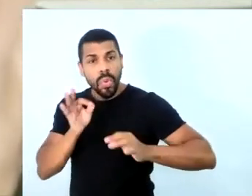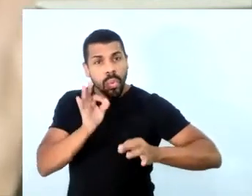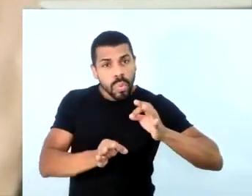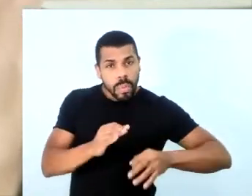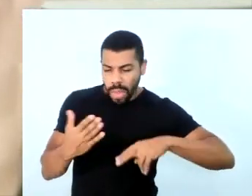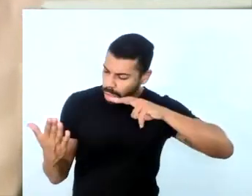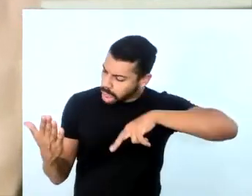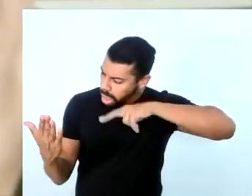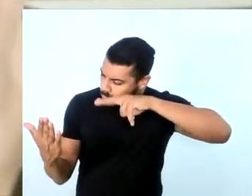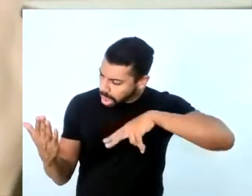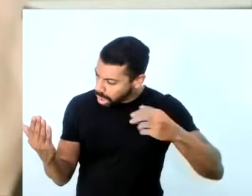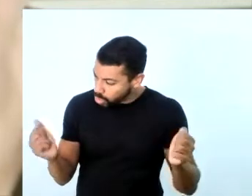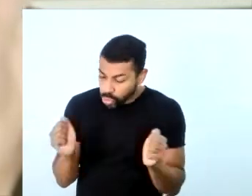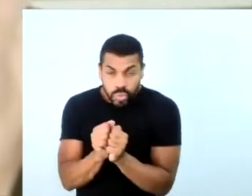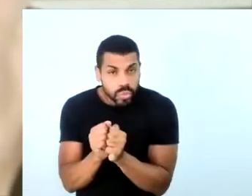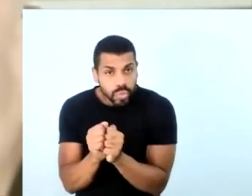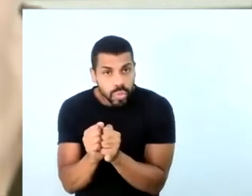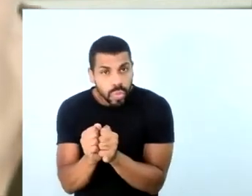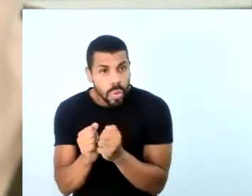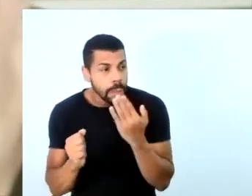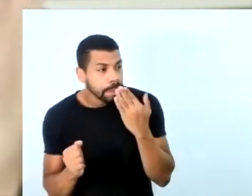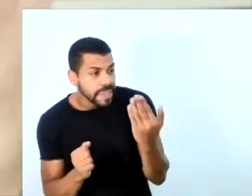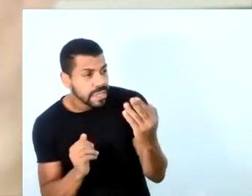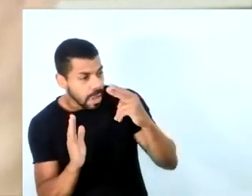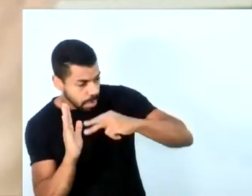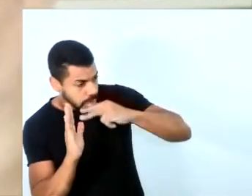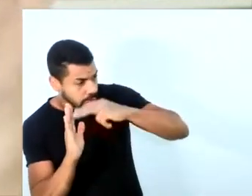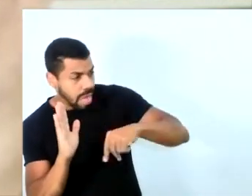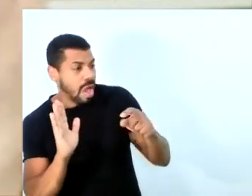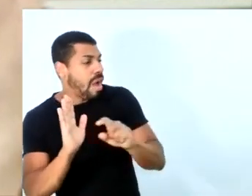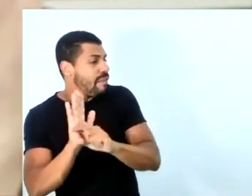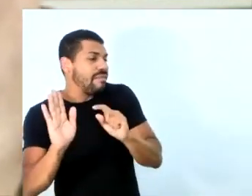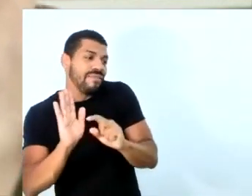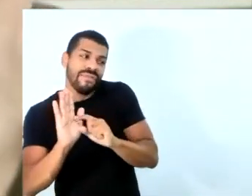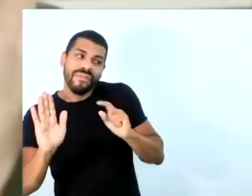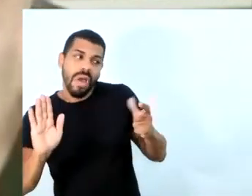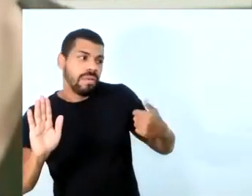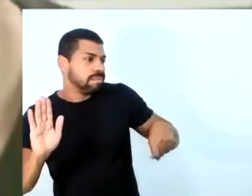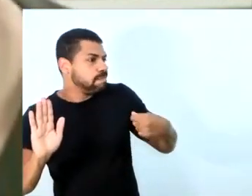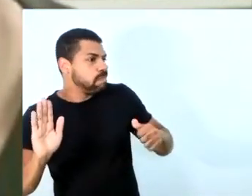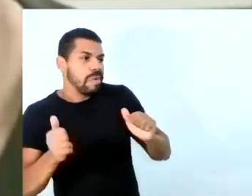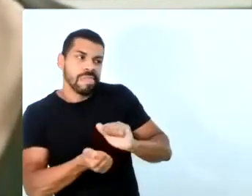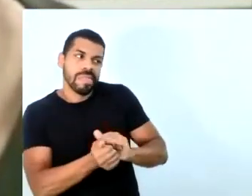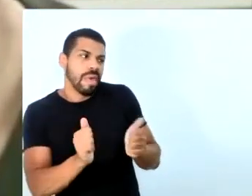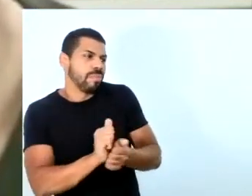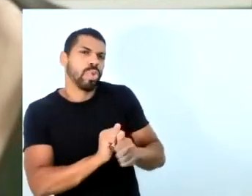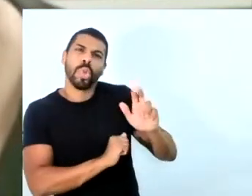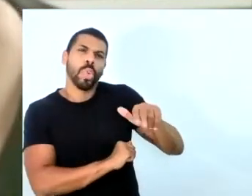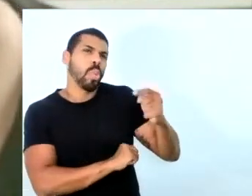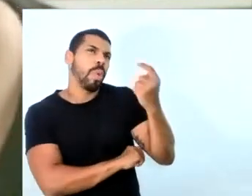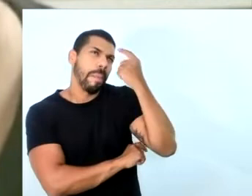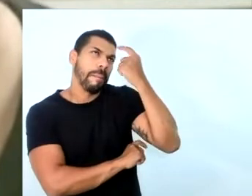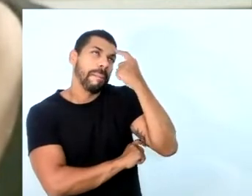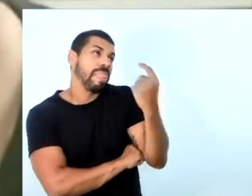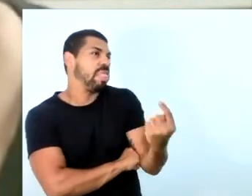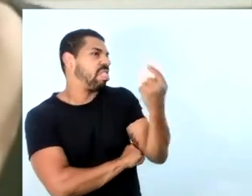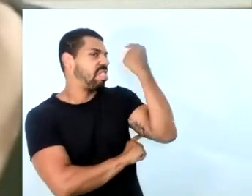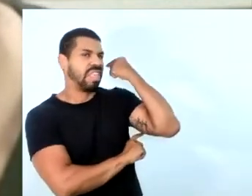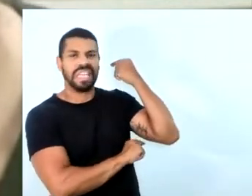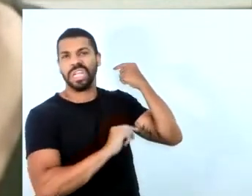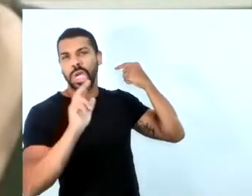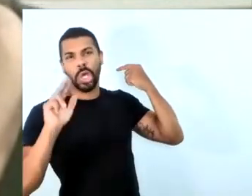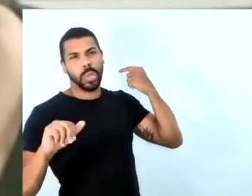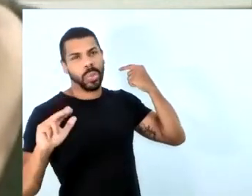contrato junto comigo, que me pediu para reformular cláusulas, sabe, que eu jamais teria pensado.